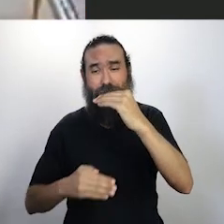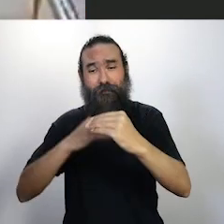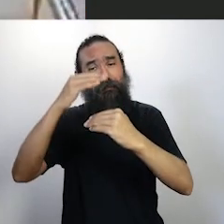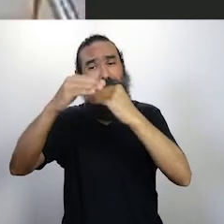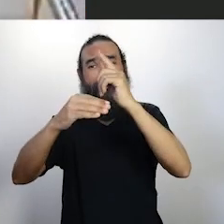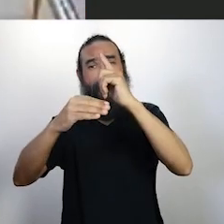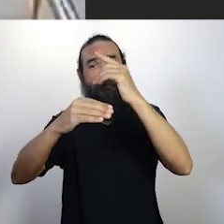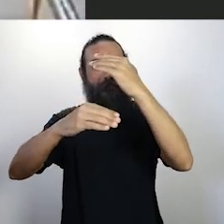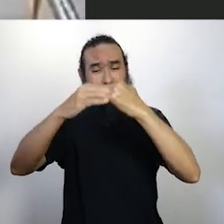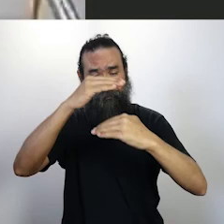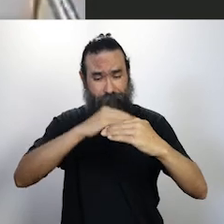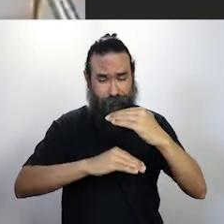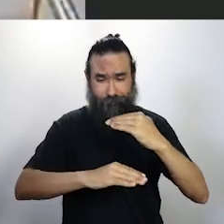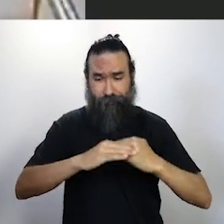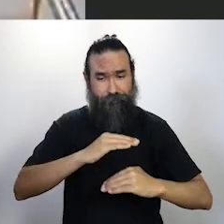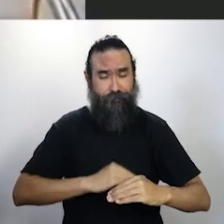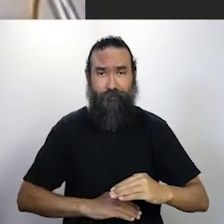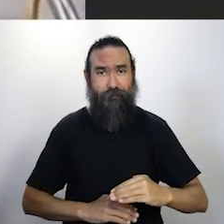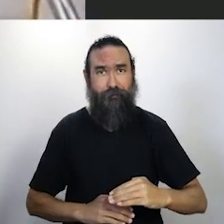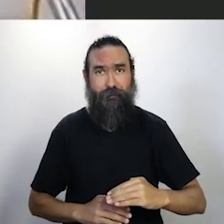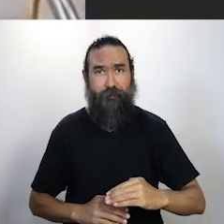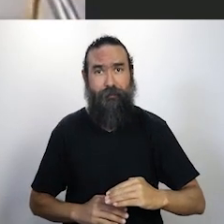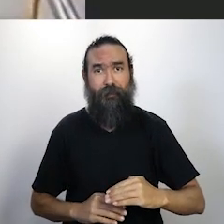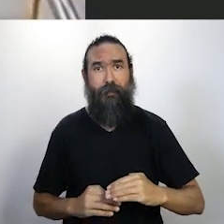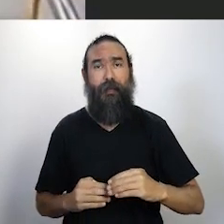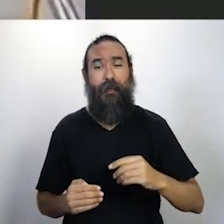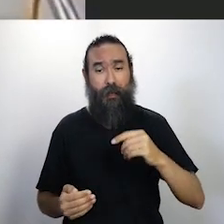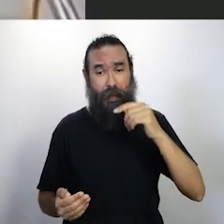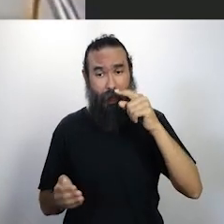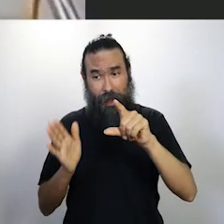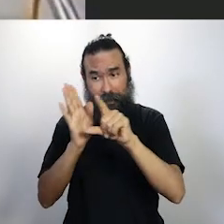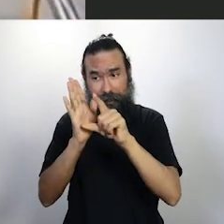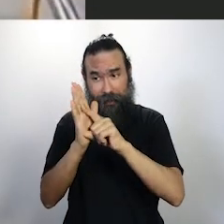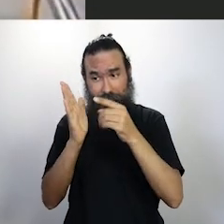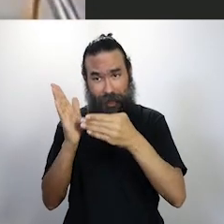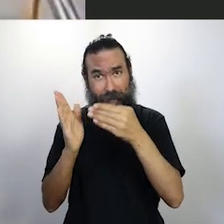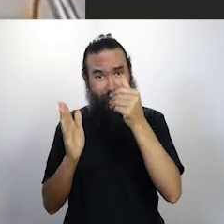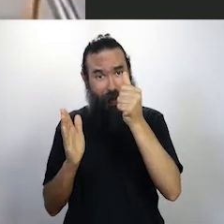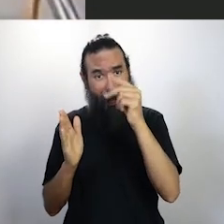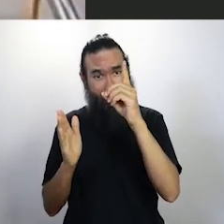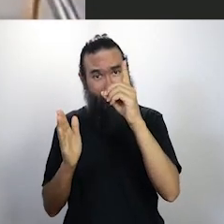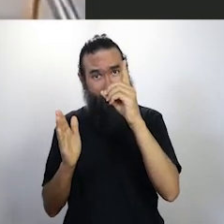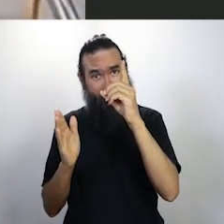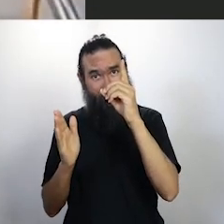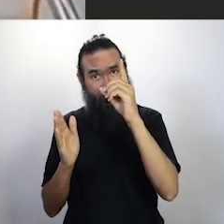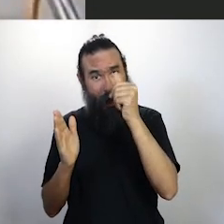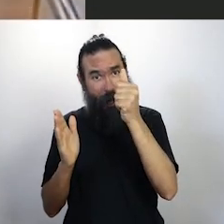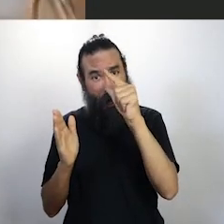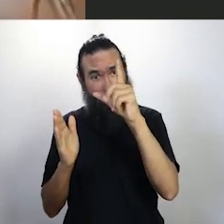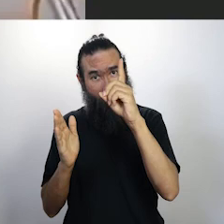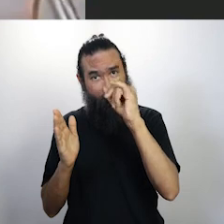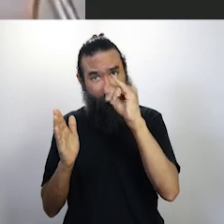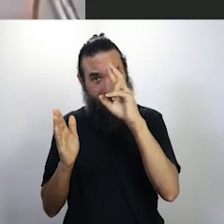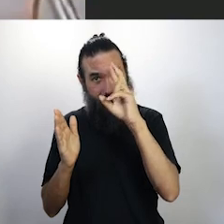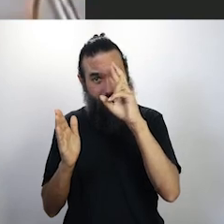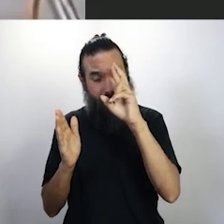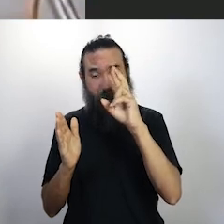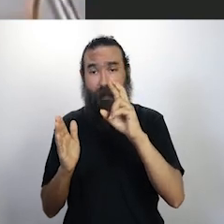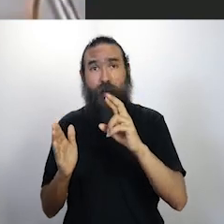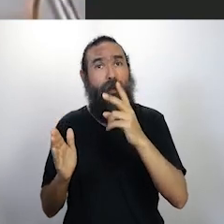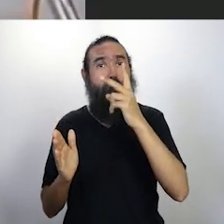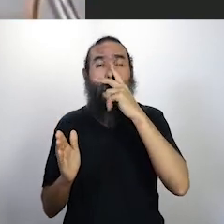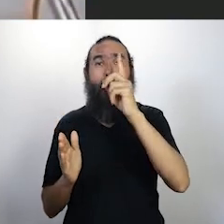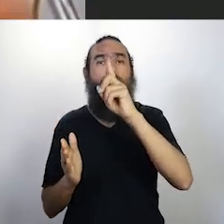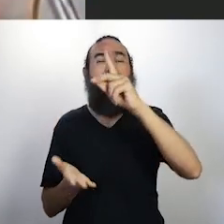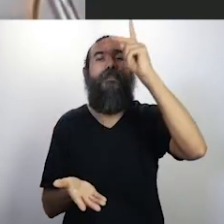muita sabedoria política de nos valer disso e também ao mesmo tempo né fazer o reconhecimento público